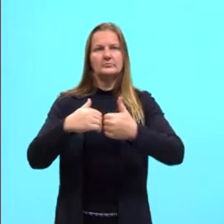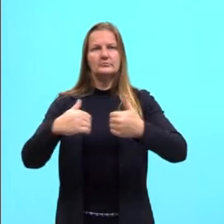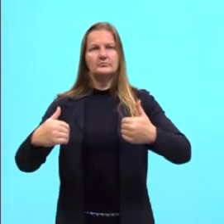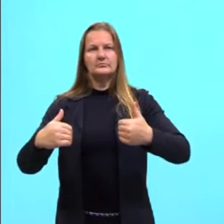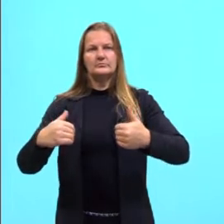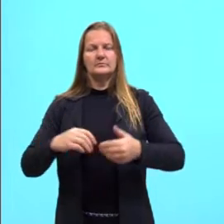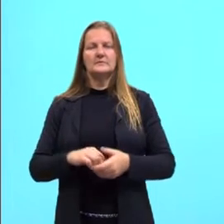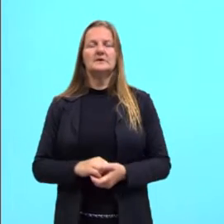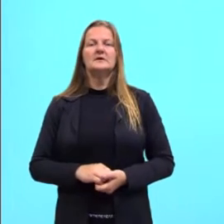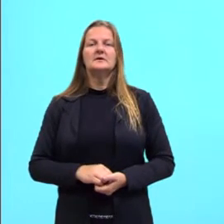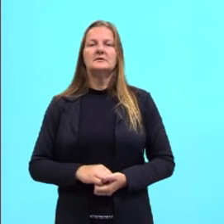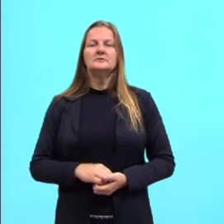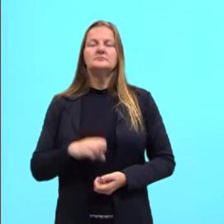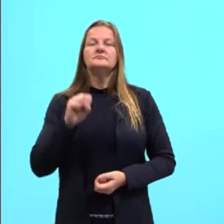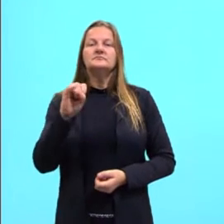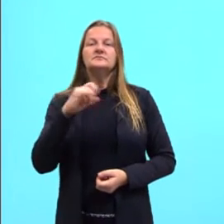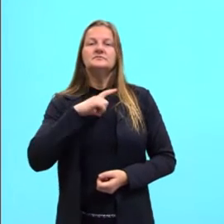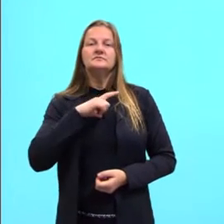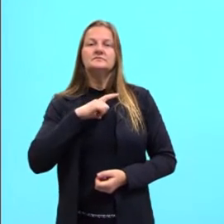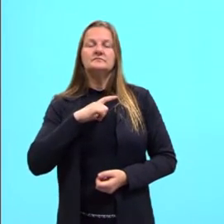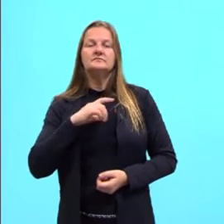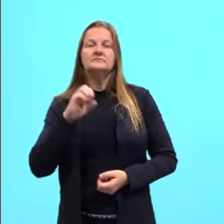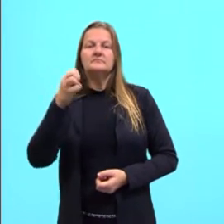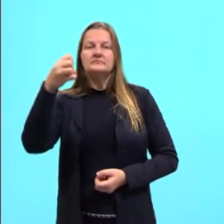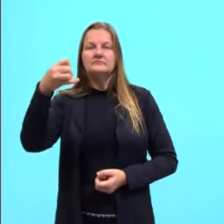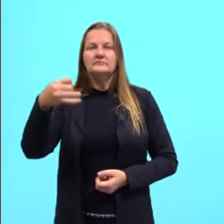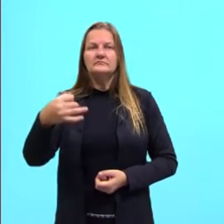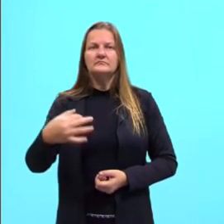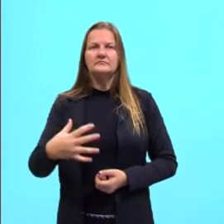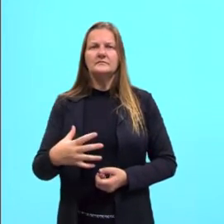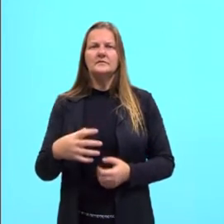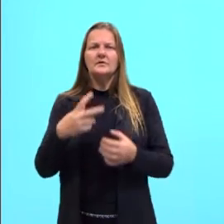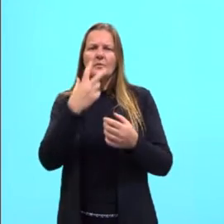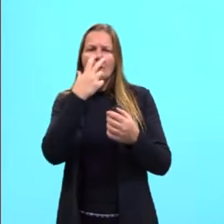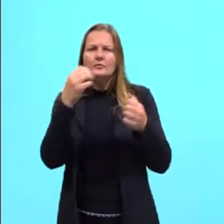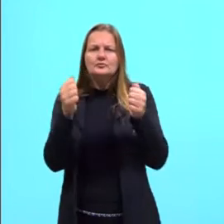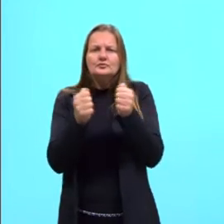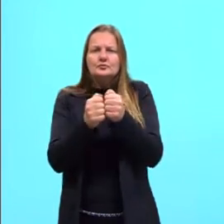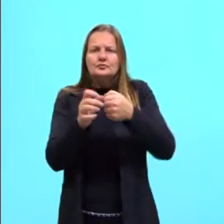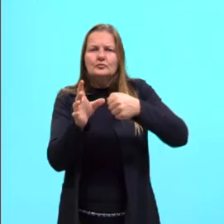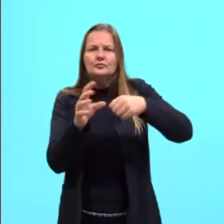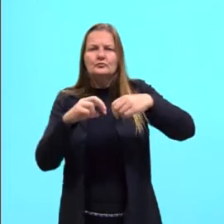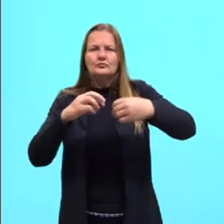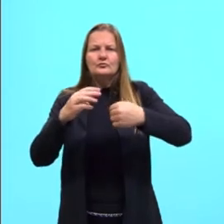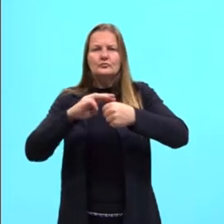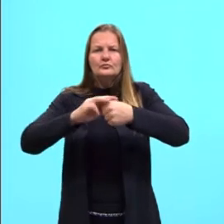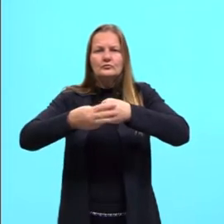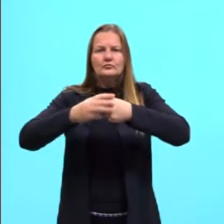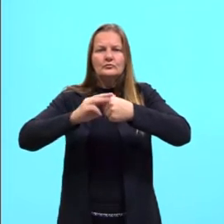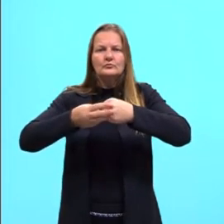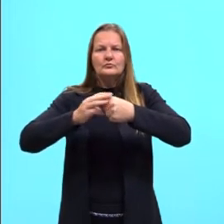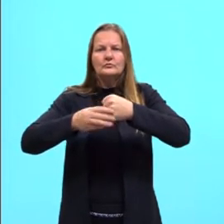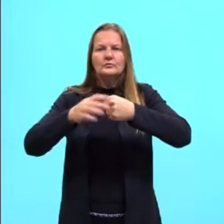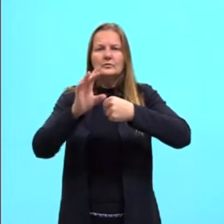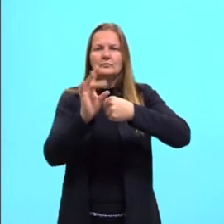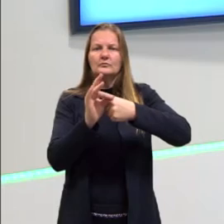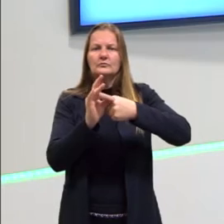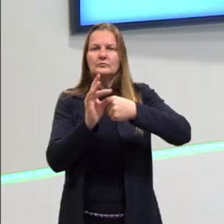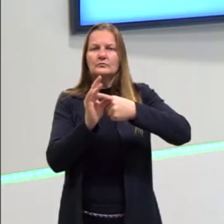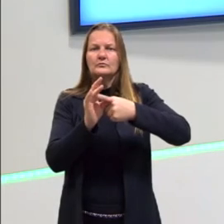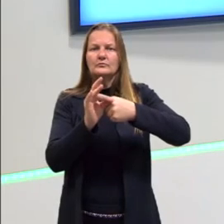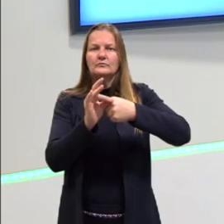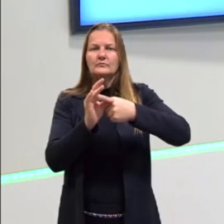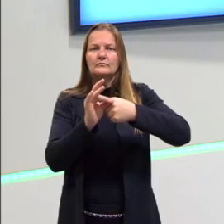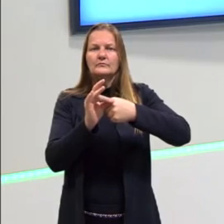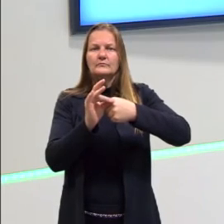quando elas tiverem lá já abraçadinhos presas na membrana nuclear elas vão